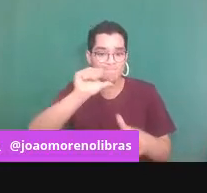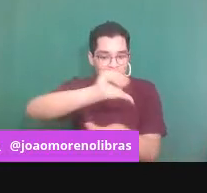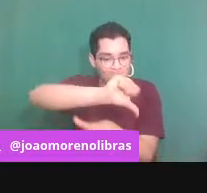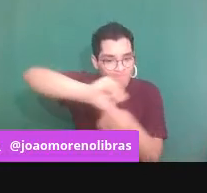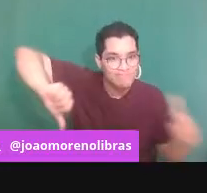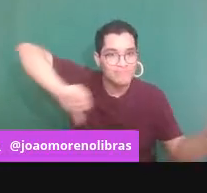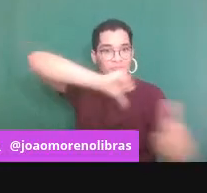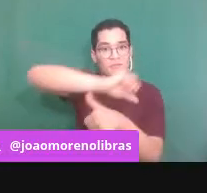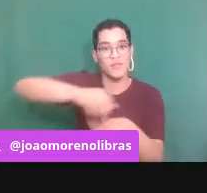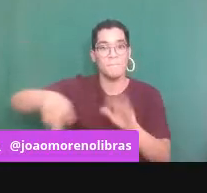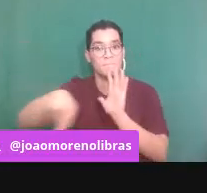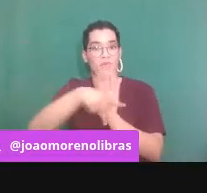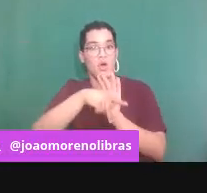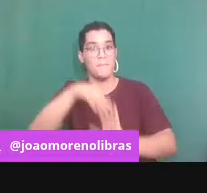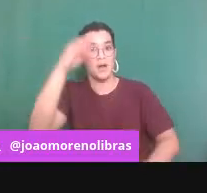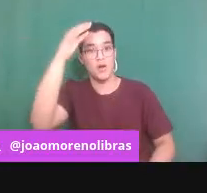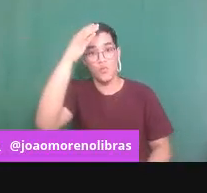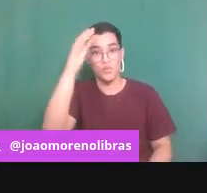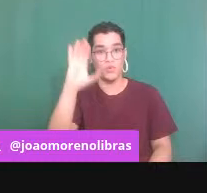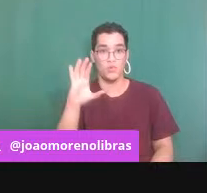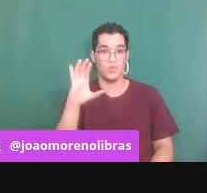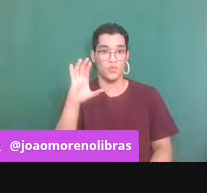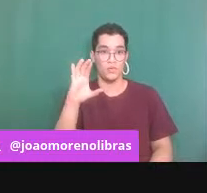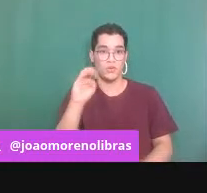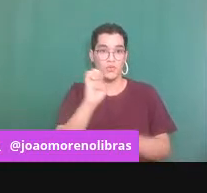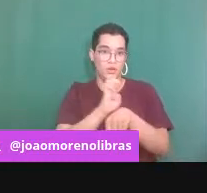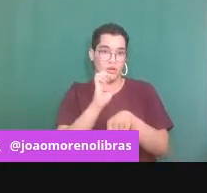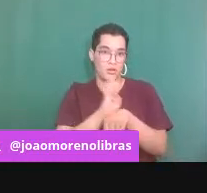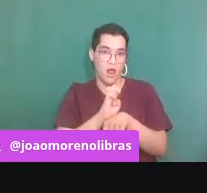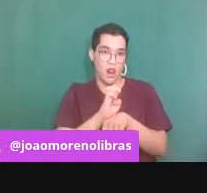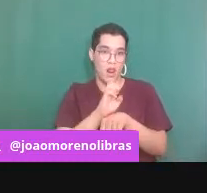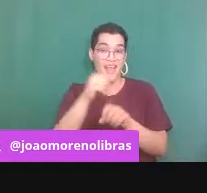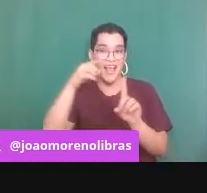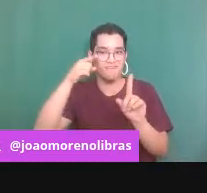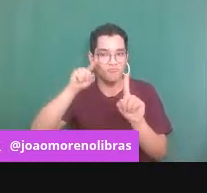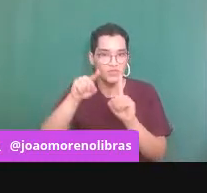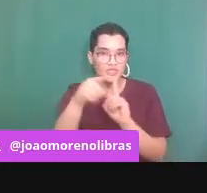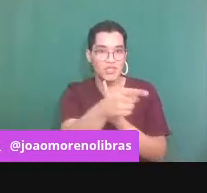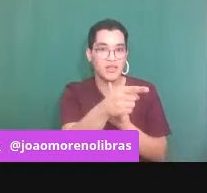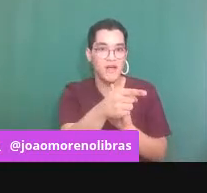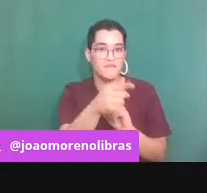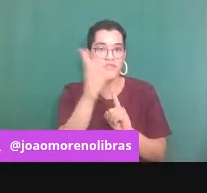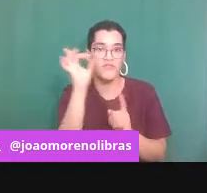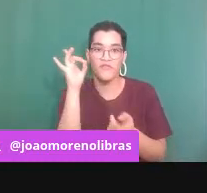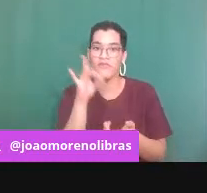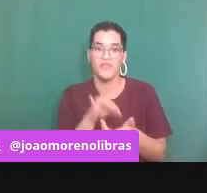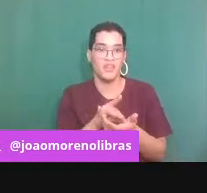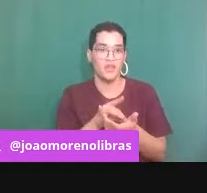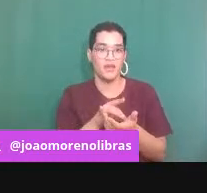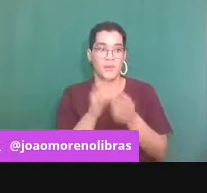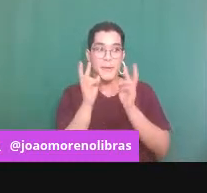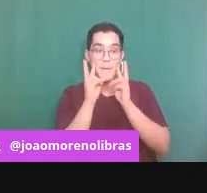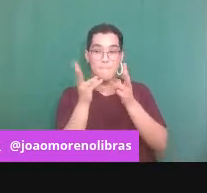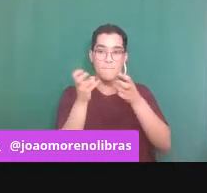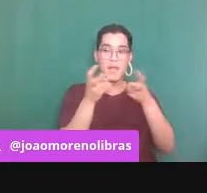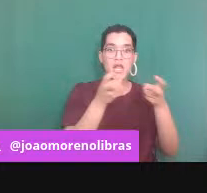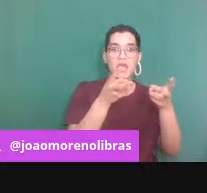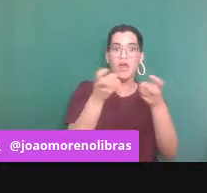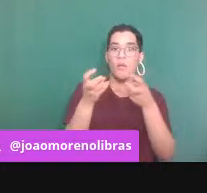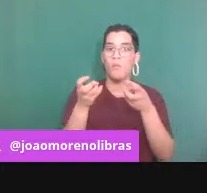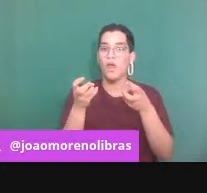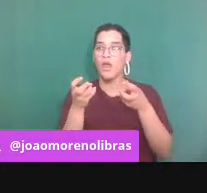né, qual é o maior desafio, né, que é pensar realmente em toda essa realidade